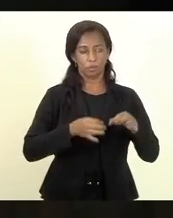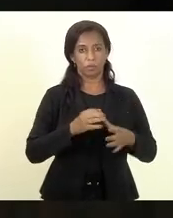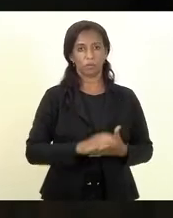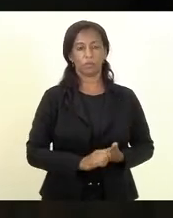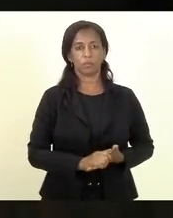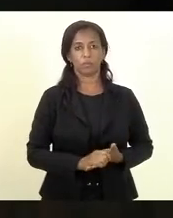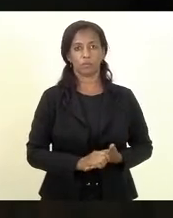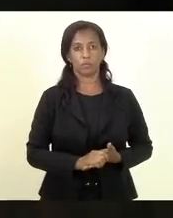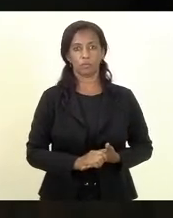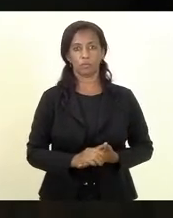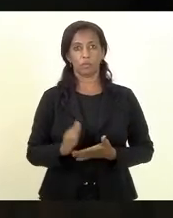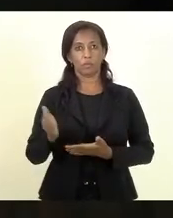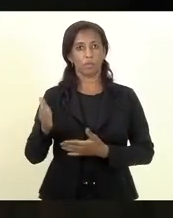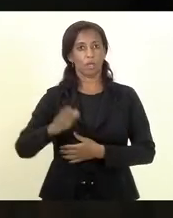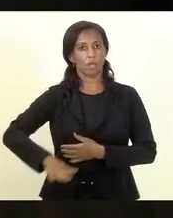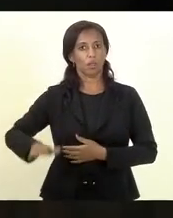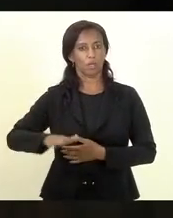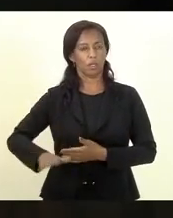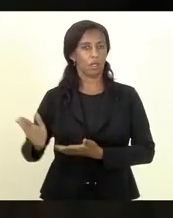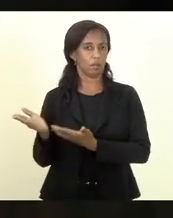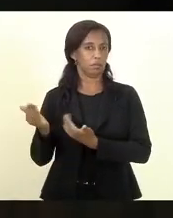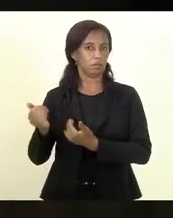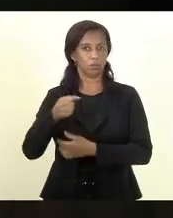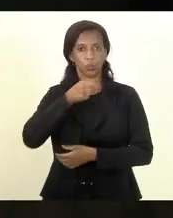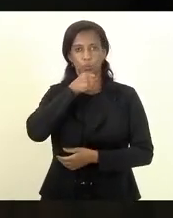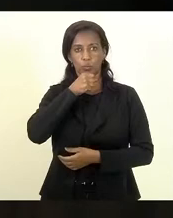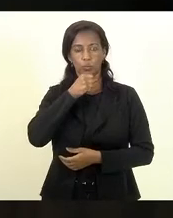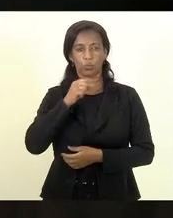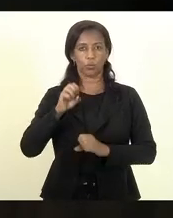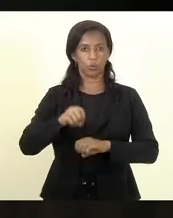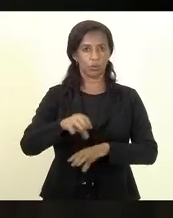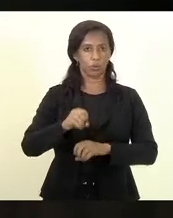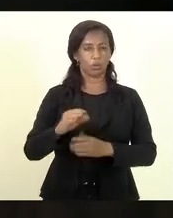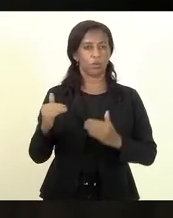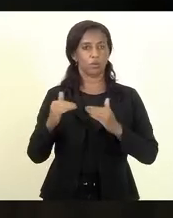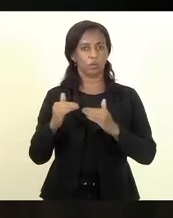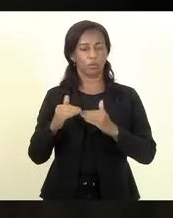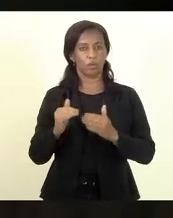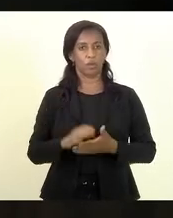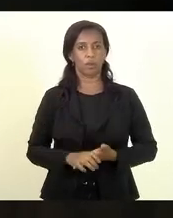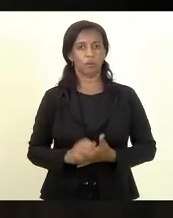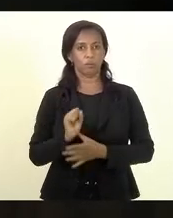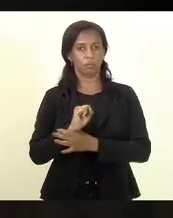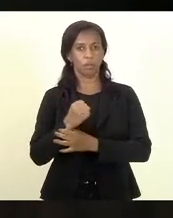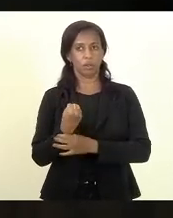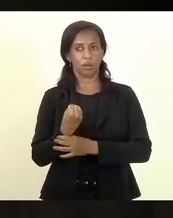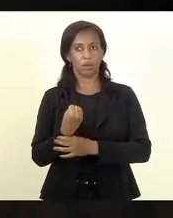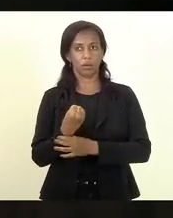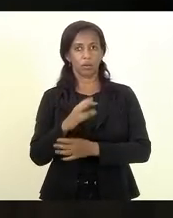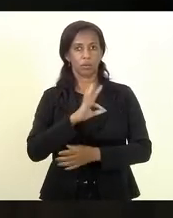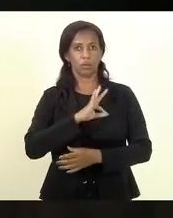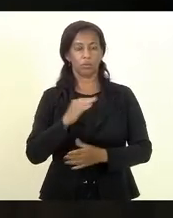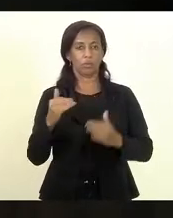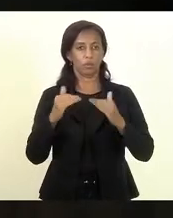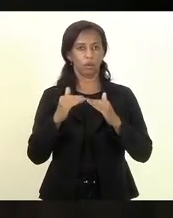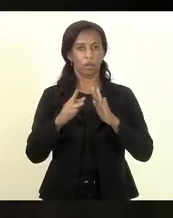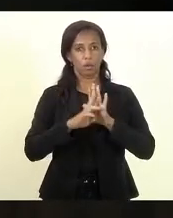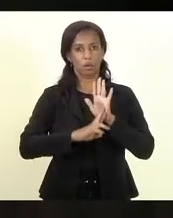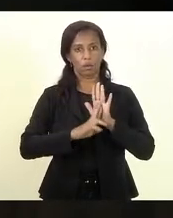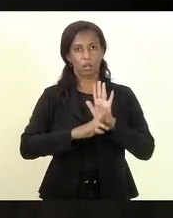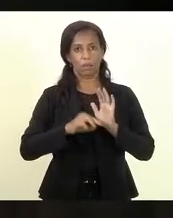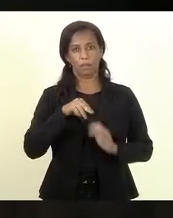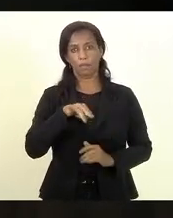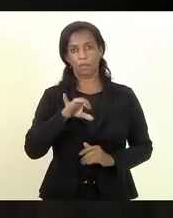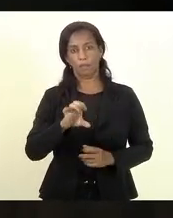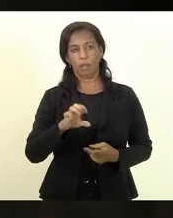juridicidade de assunto da criança, adolescente e do idoso, favorável. De educação, favorável. De segurança pública, assunto de polícia, favorável. Relatores, deputado Carlos